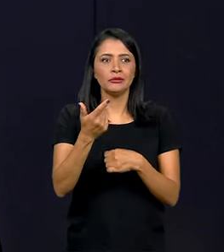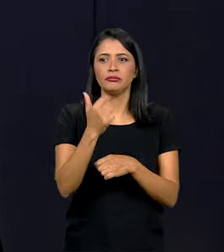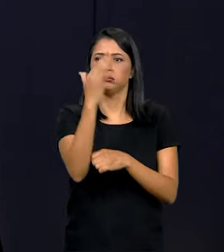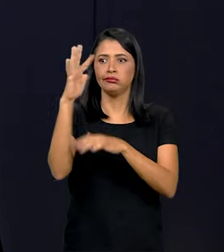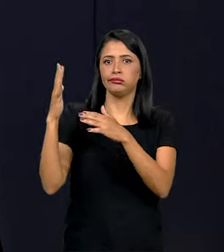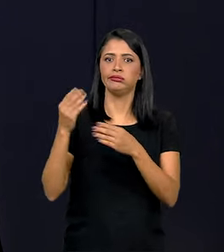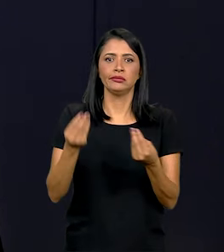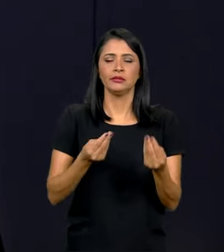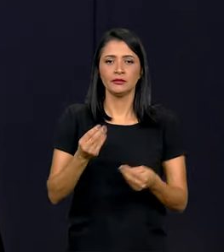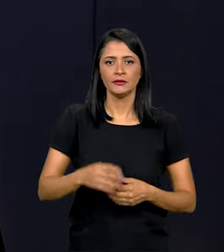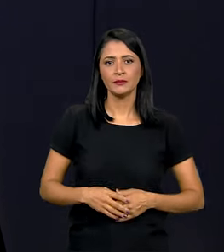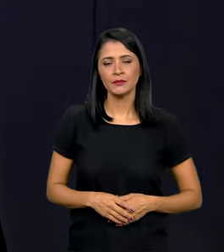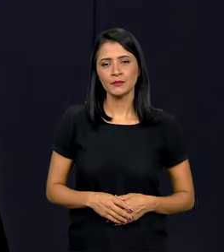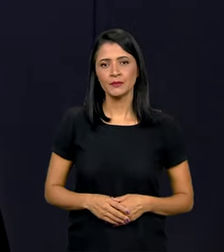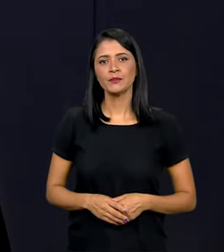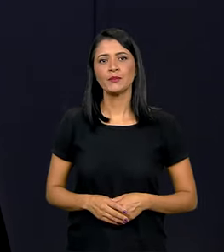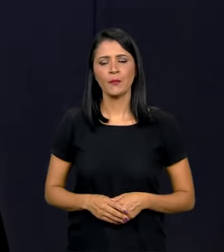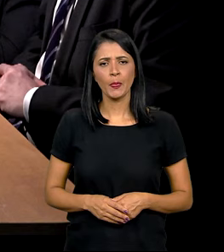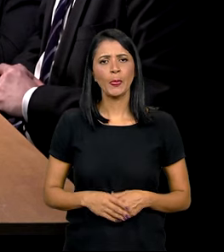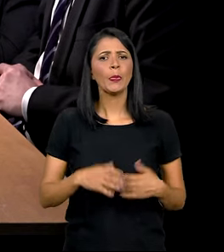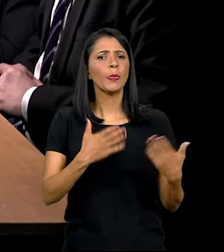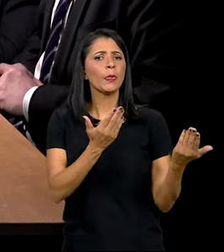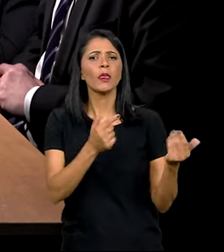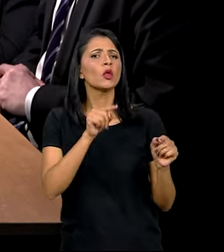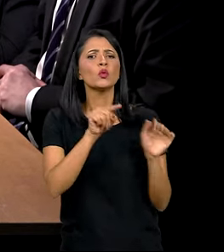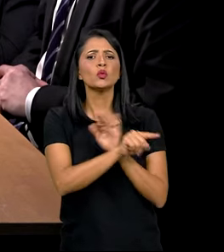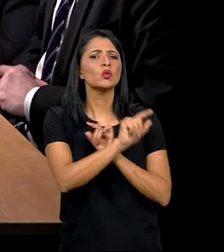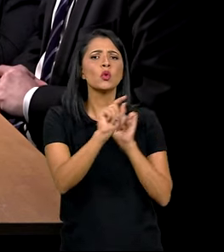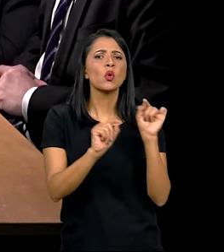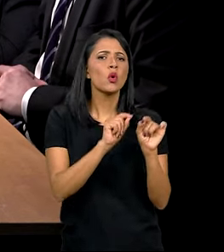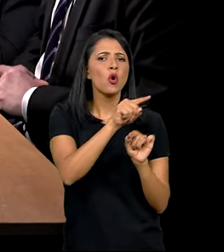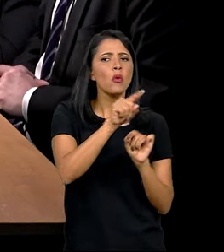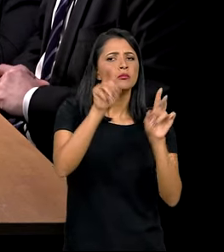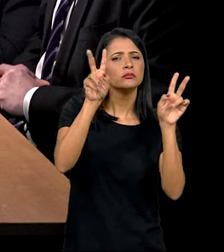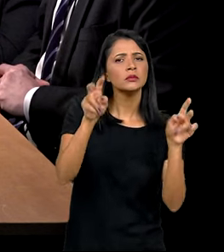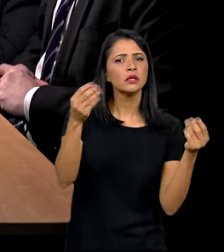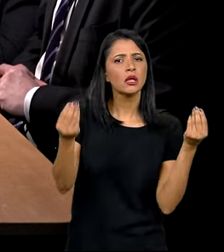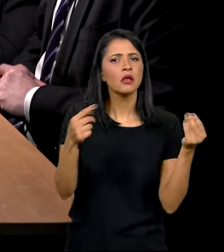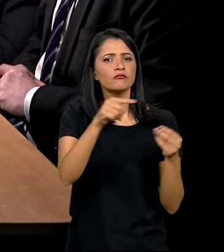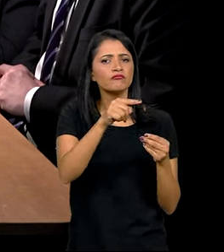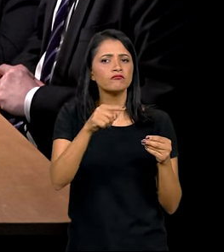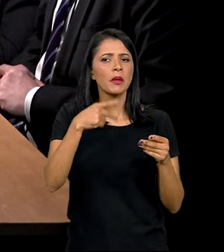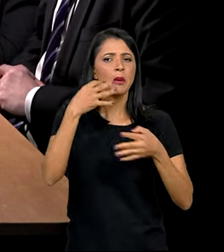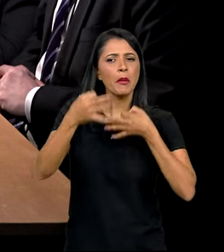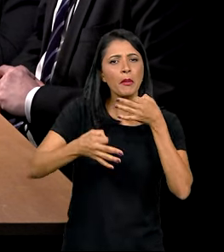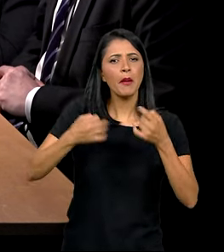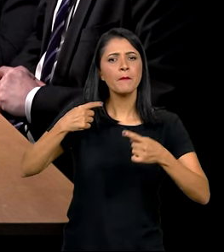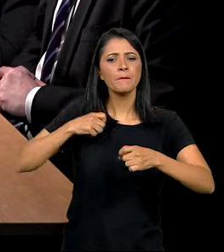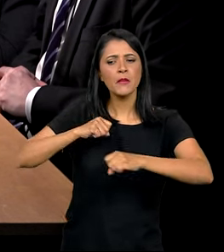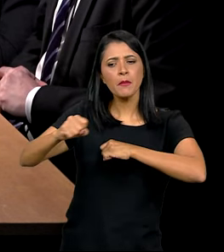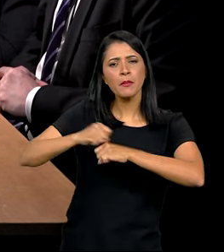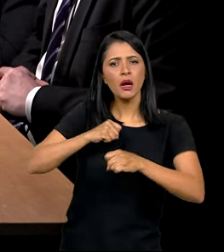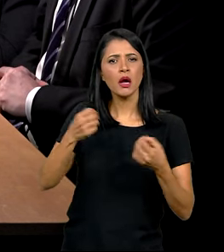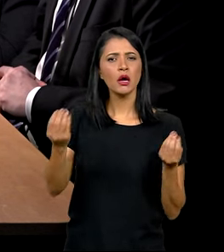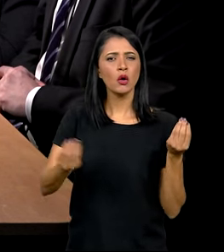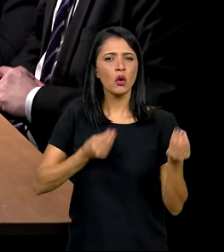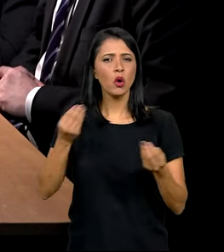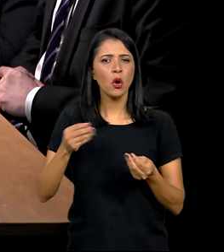em desastres ambientais uhum na juventude como é que repercutiu de que forma vocês